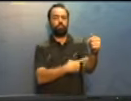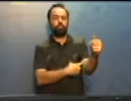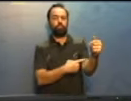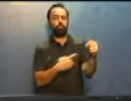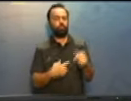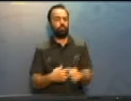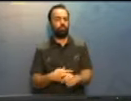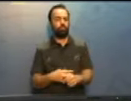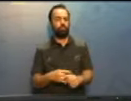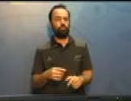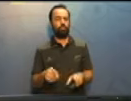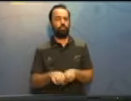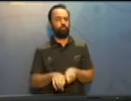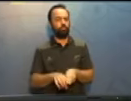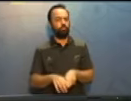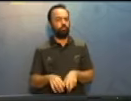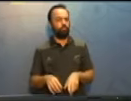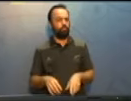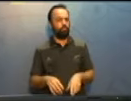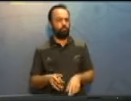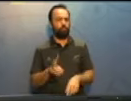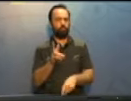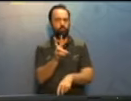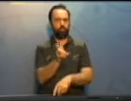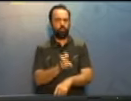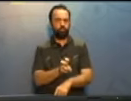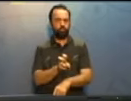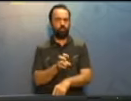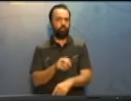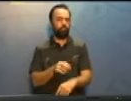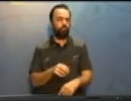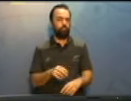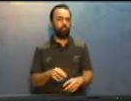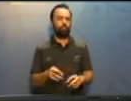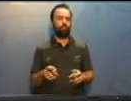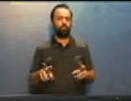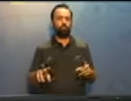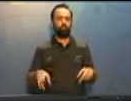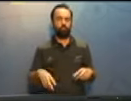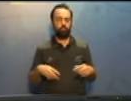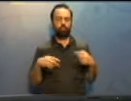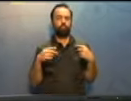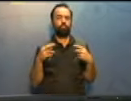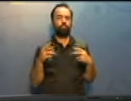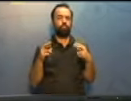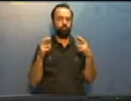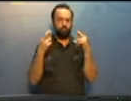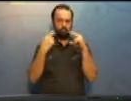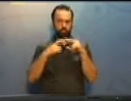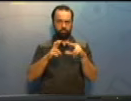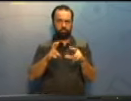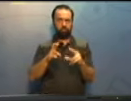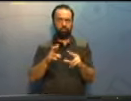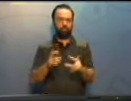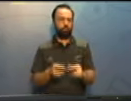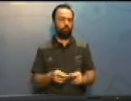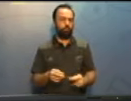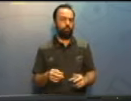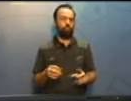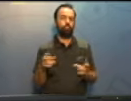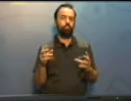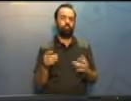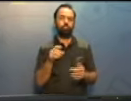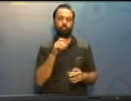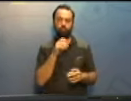ela é sensível a vários estímulos. Então, cada estímulo ele gera uma reação no movimento. O calor, o frio, a chuva, a neve